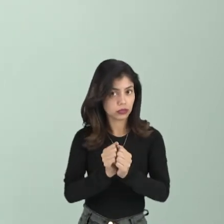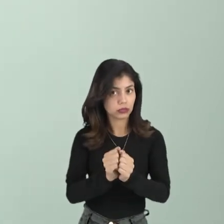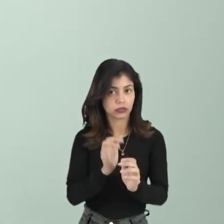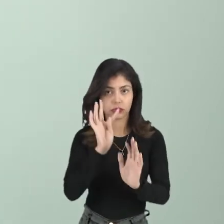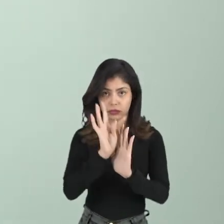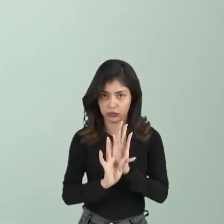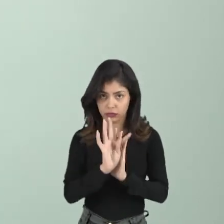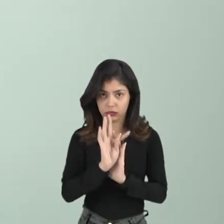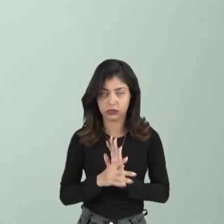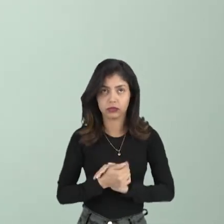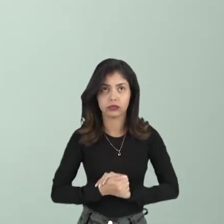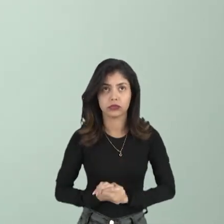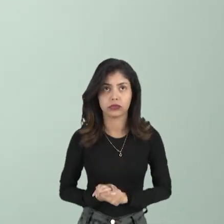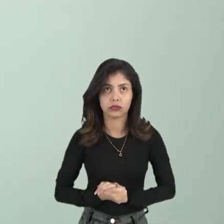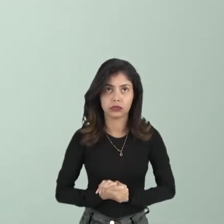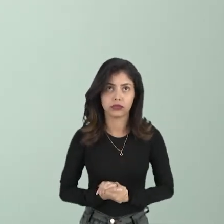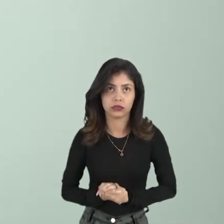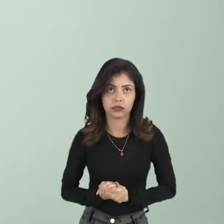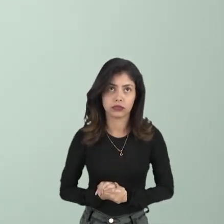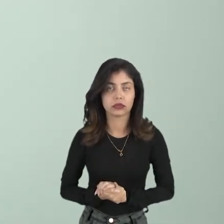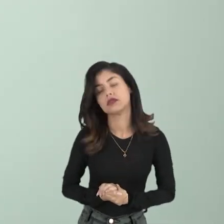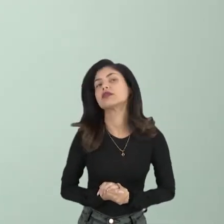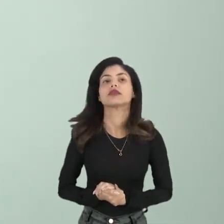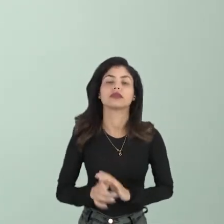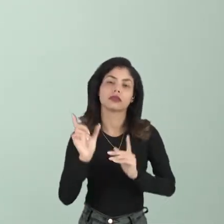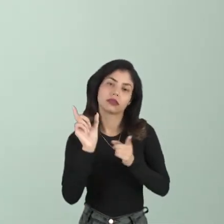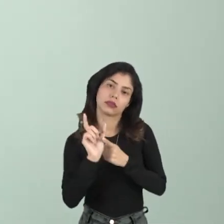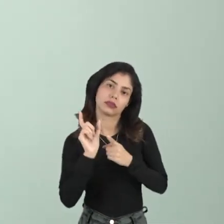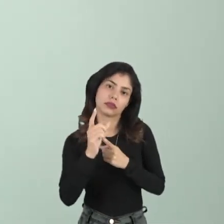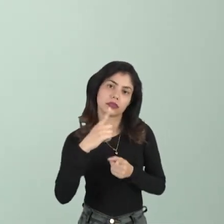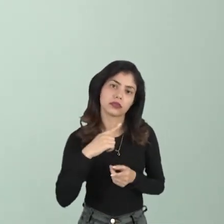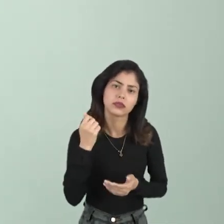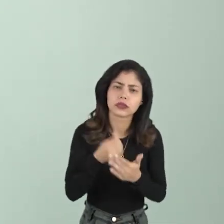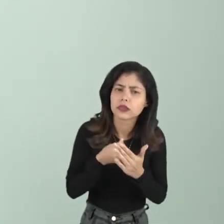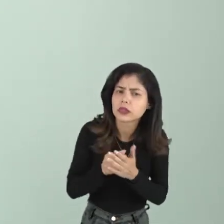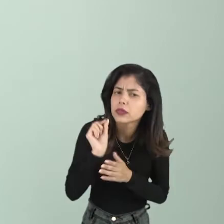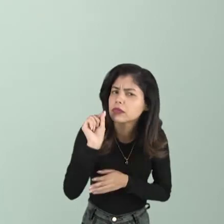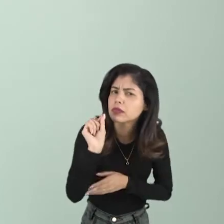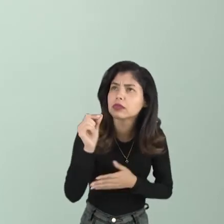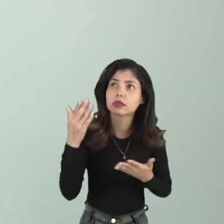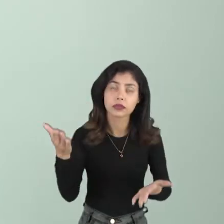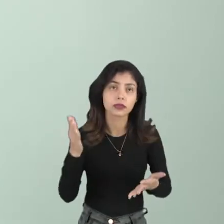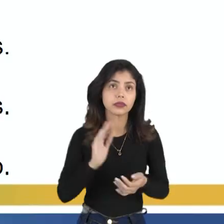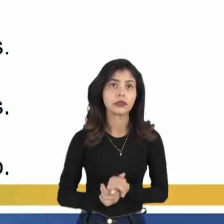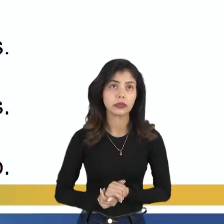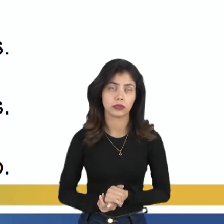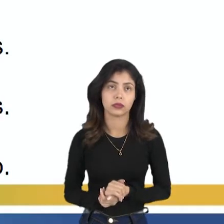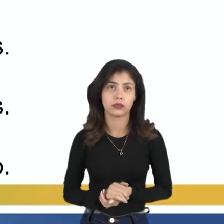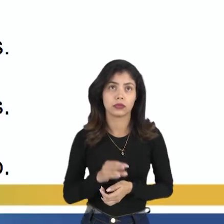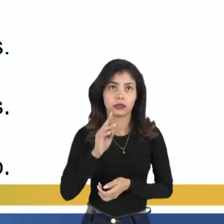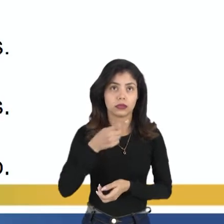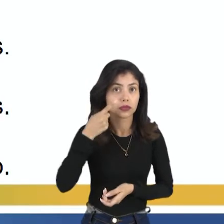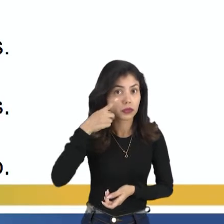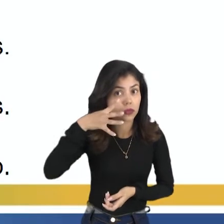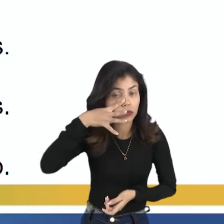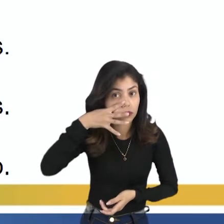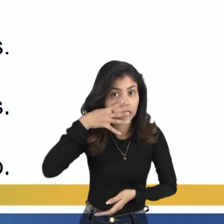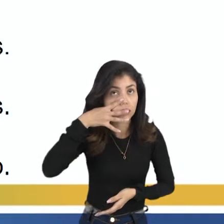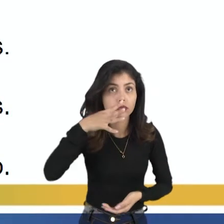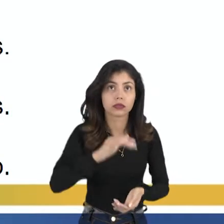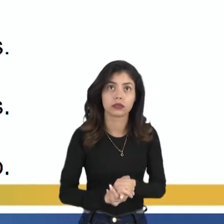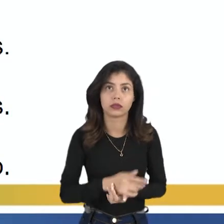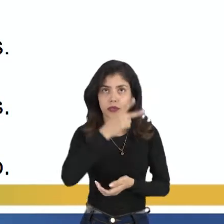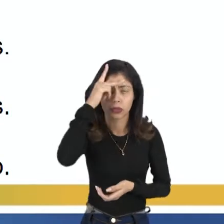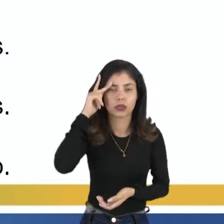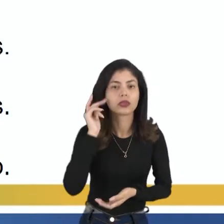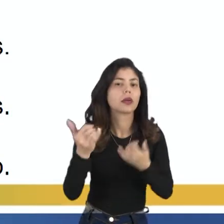texto? Então, essas palavras, elas têm a intenção de atrair a atenção do